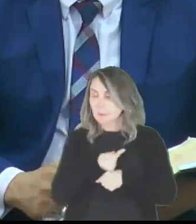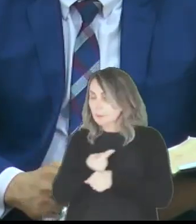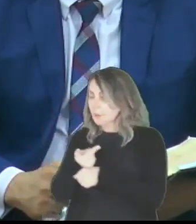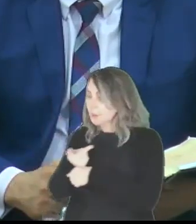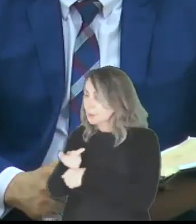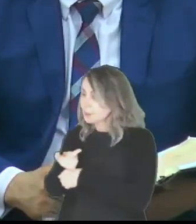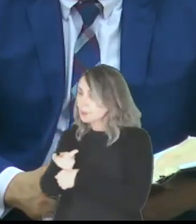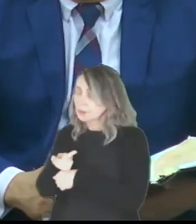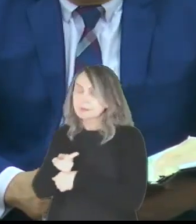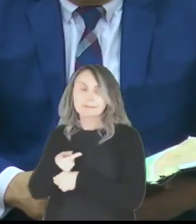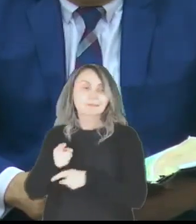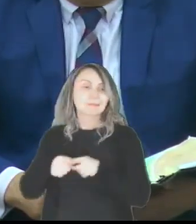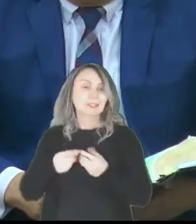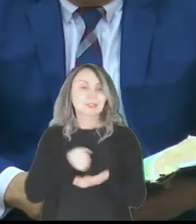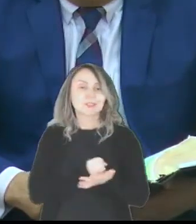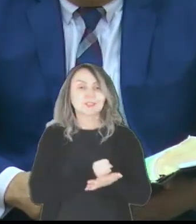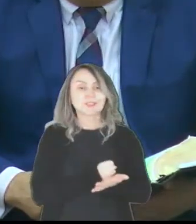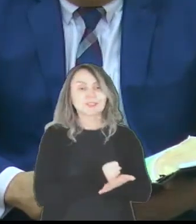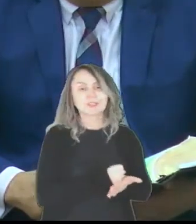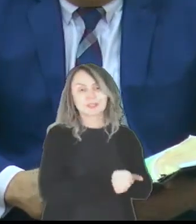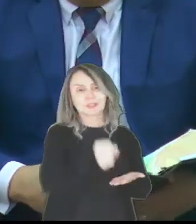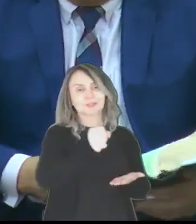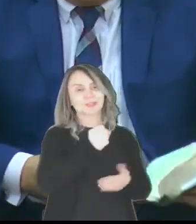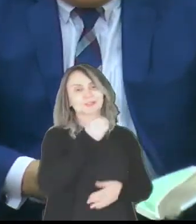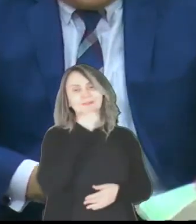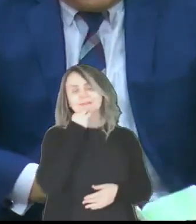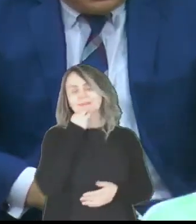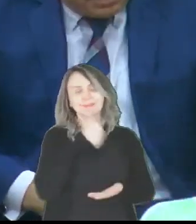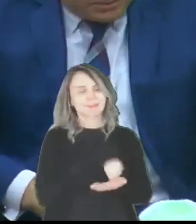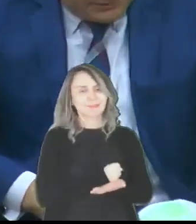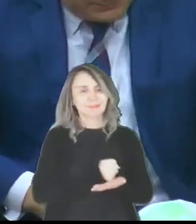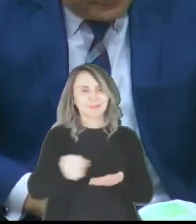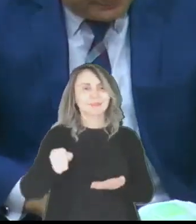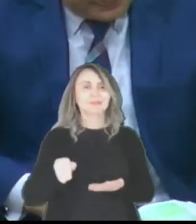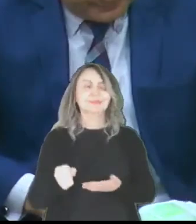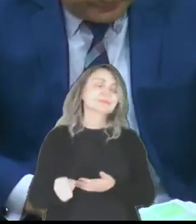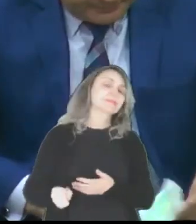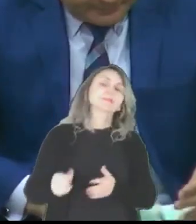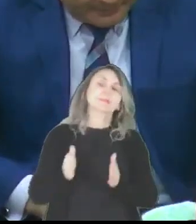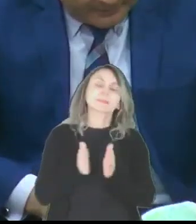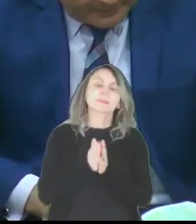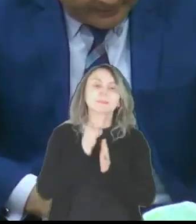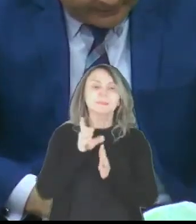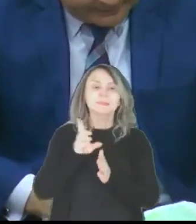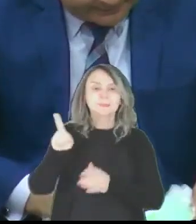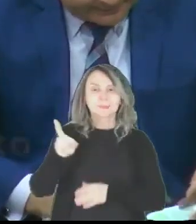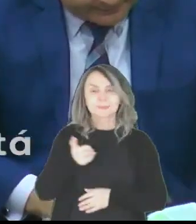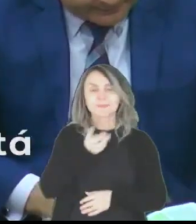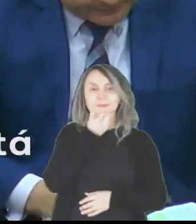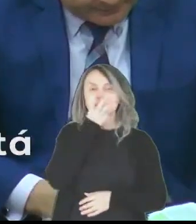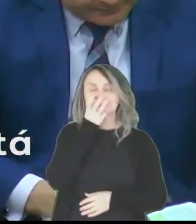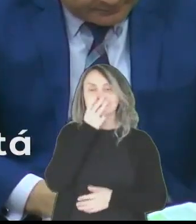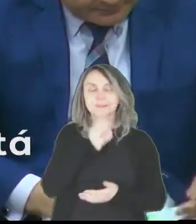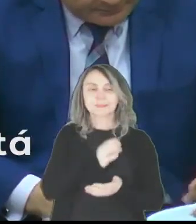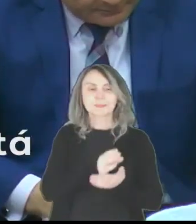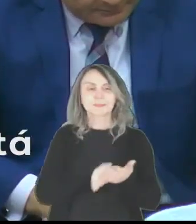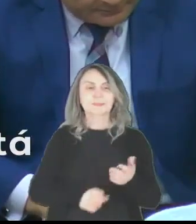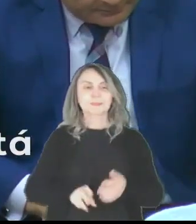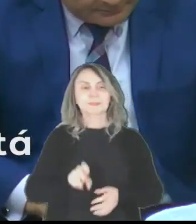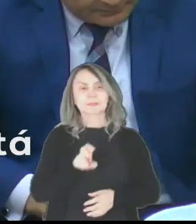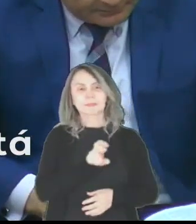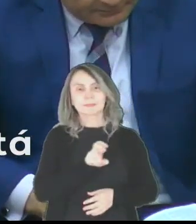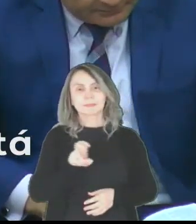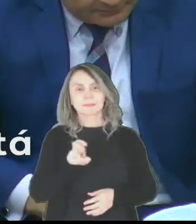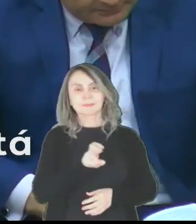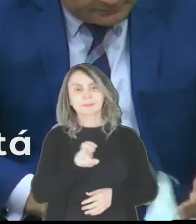oportunidade. Vamos ver Isaías 55 e 6, que é correlato com isso. Olha aí, irmão, Isaías 55 e 6